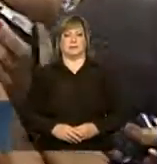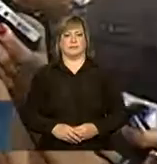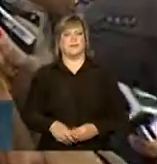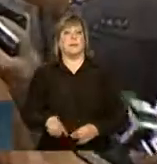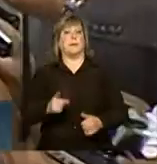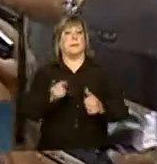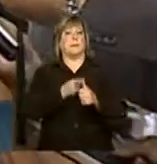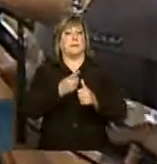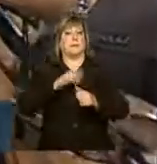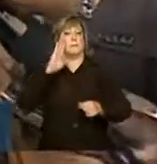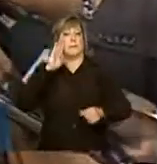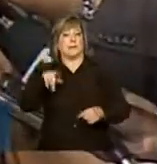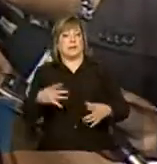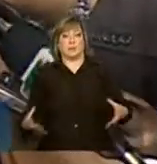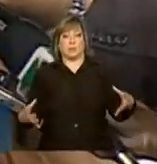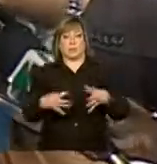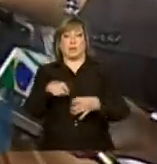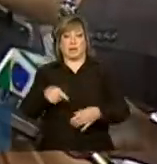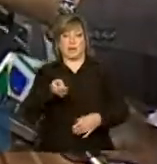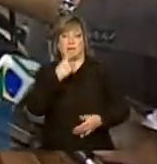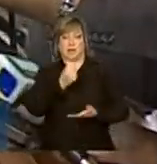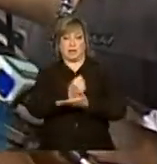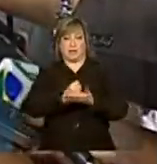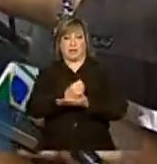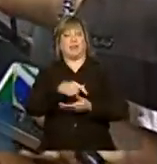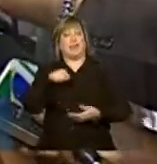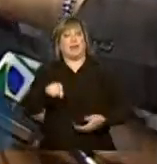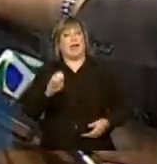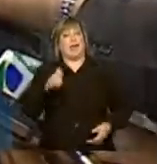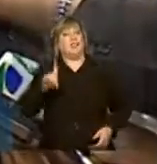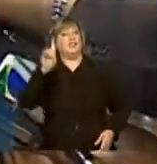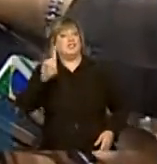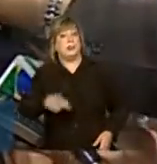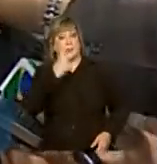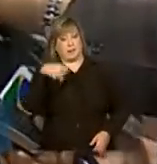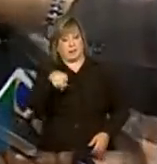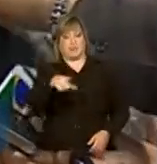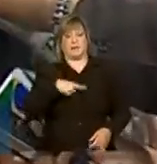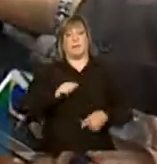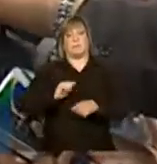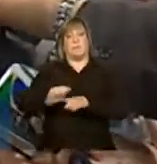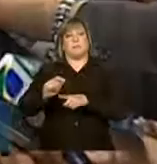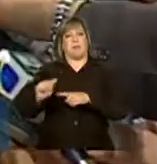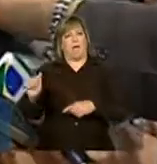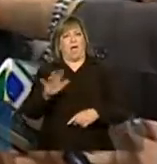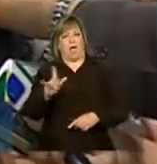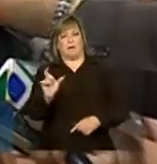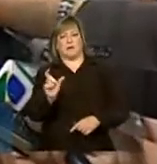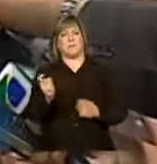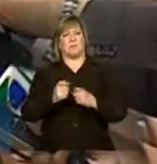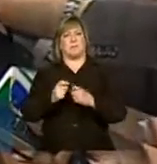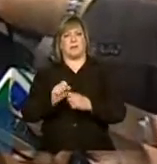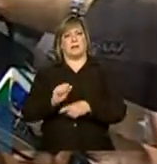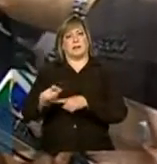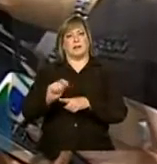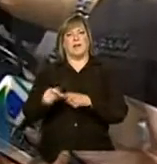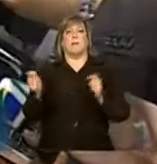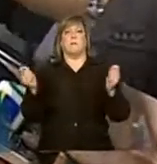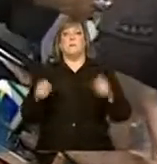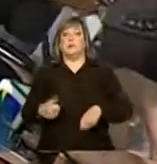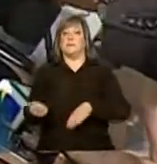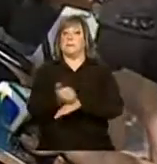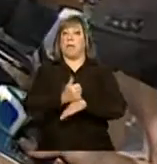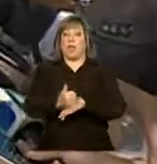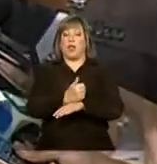Em primeiro lugar, a inclusão desses medicamentos é um direito do usuário de plano de saúde para que ele tenha acesso pelo plano de saúde o que tem de